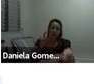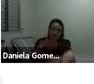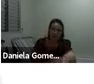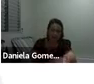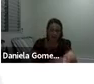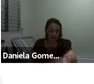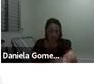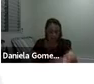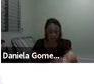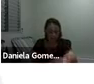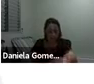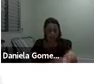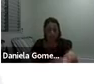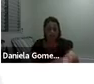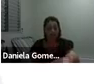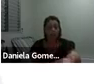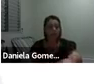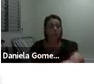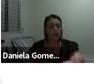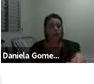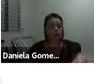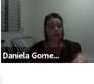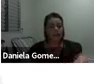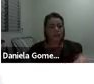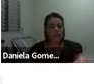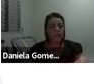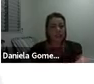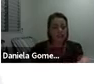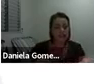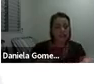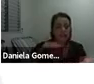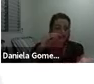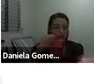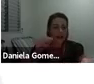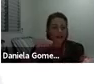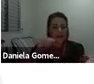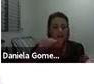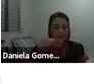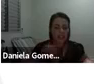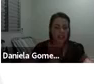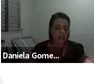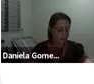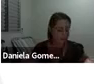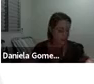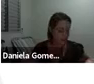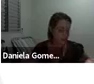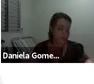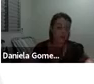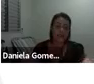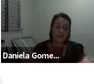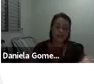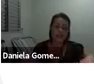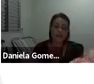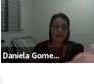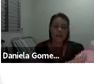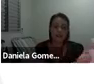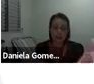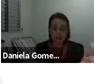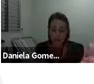a criança é pequenininha, ele não está completamente alinhado e fechado. Então, as